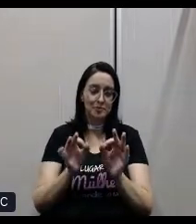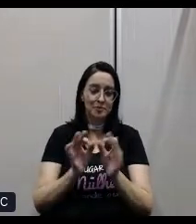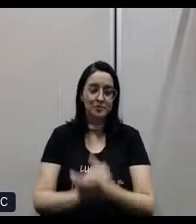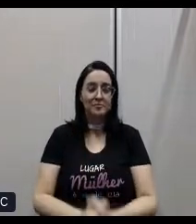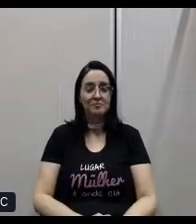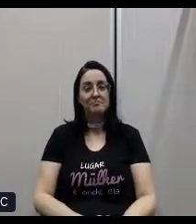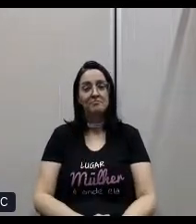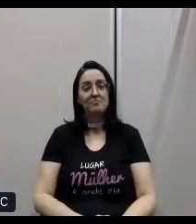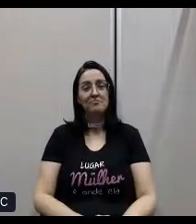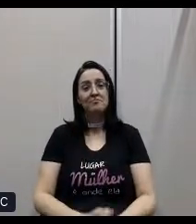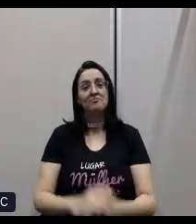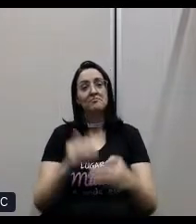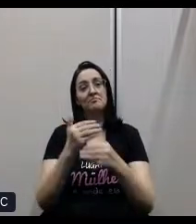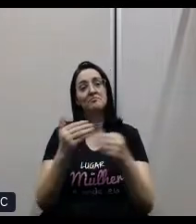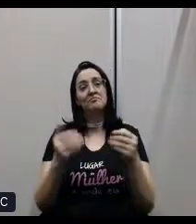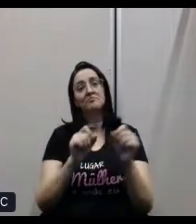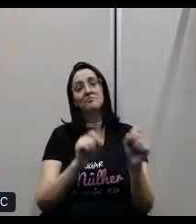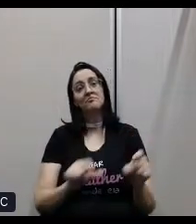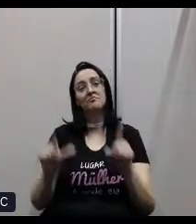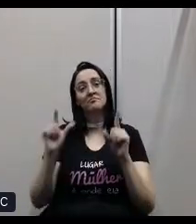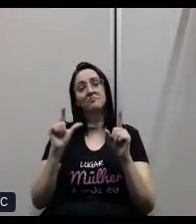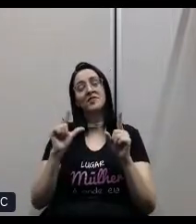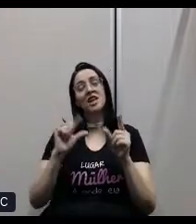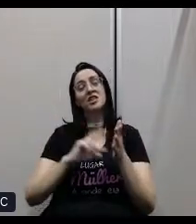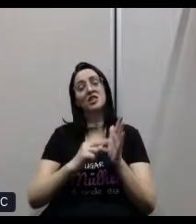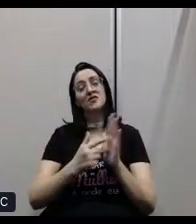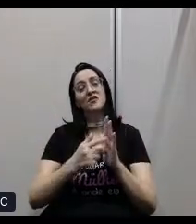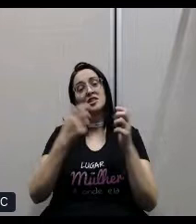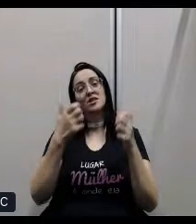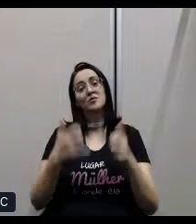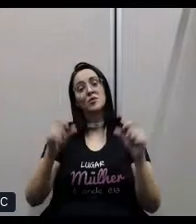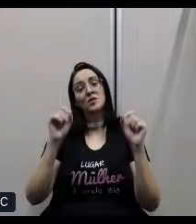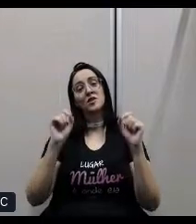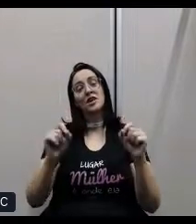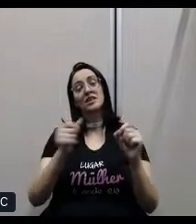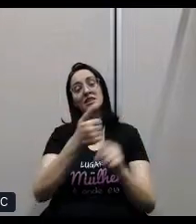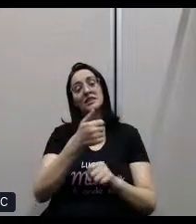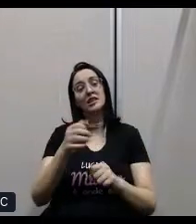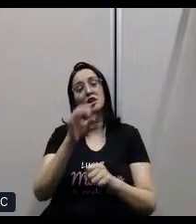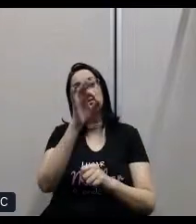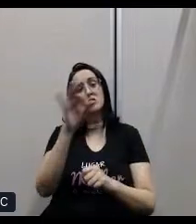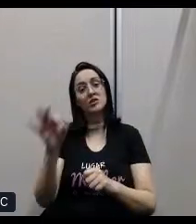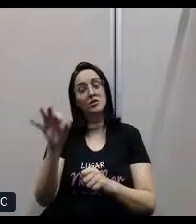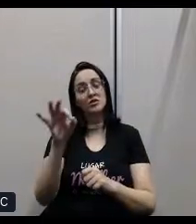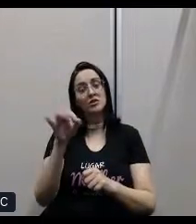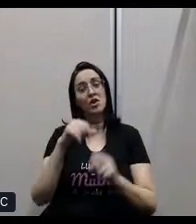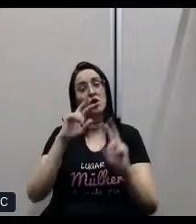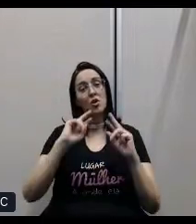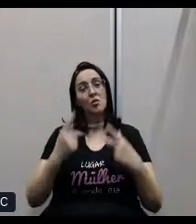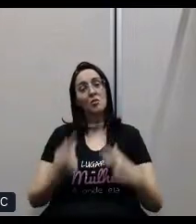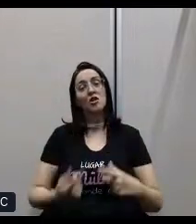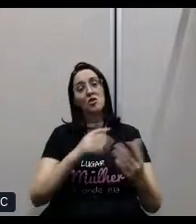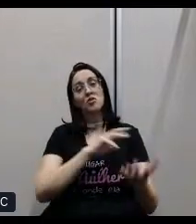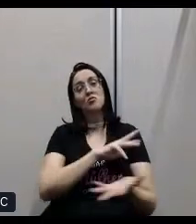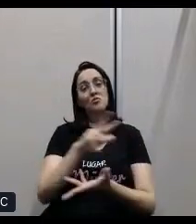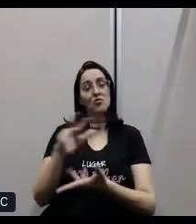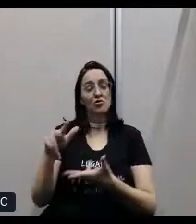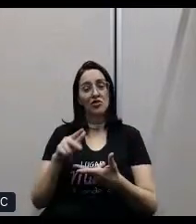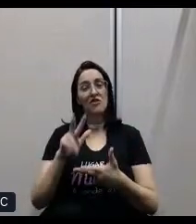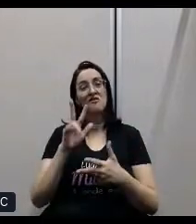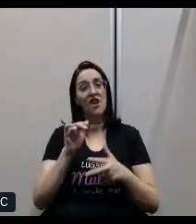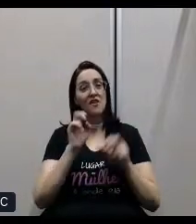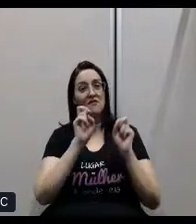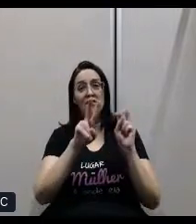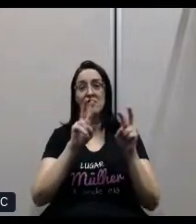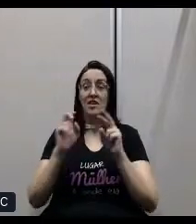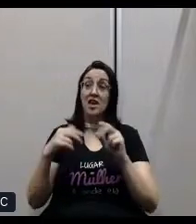Passando o slide no título, isso significa dizer que, em destaque, 100% dos humanos no mundo enfrentarão deficiências